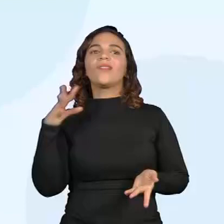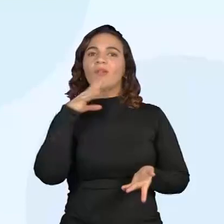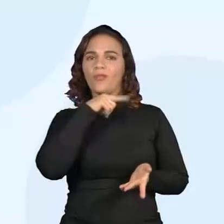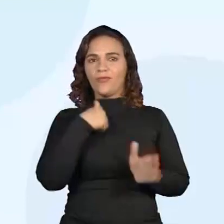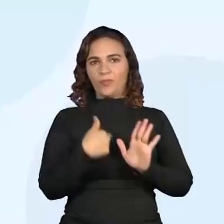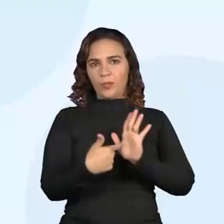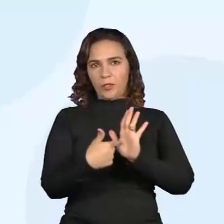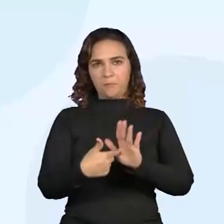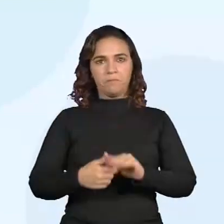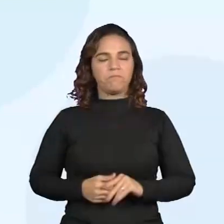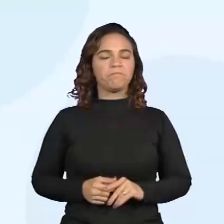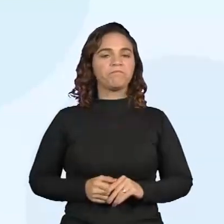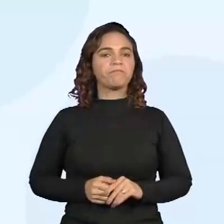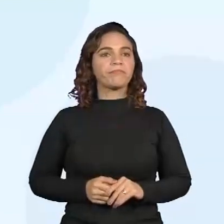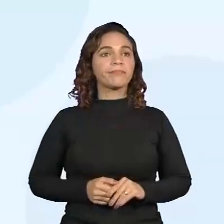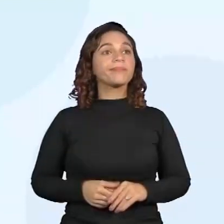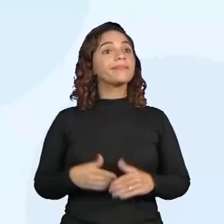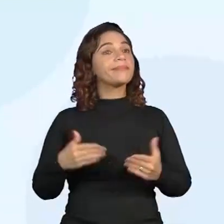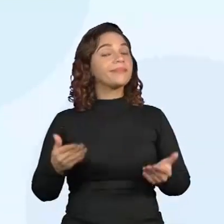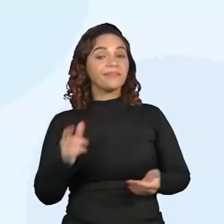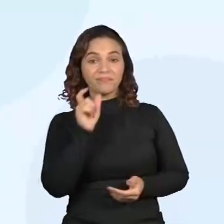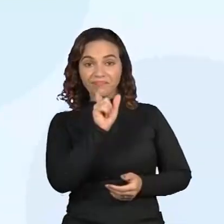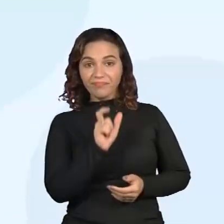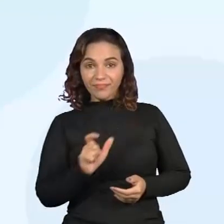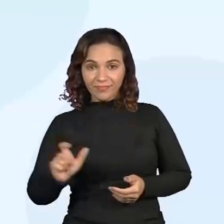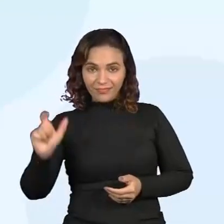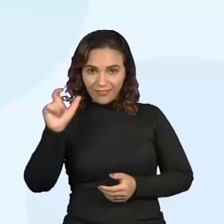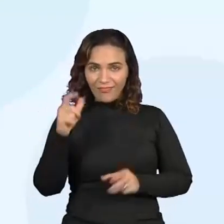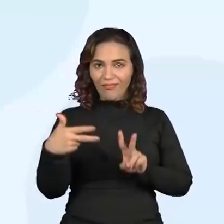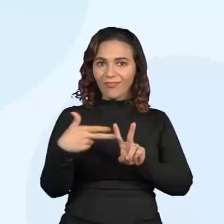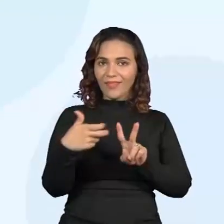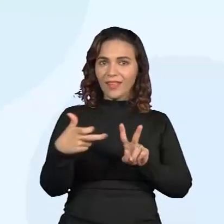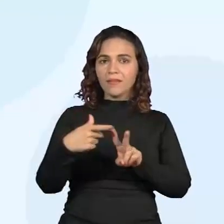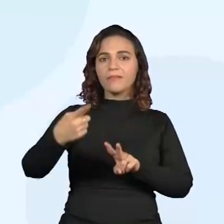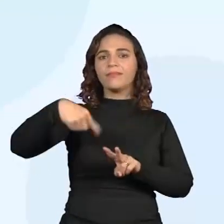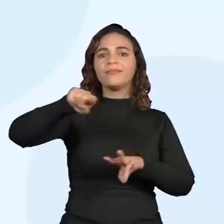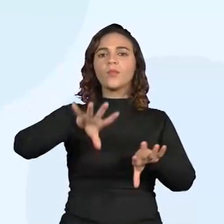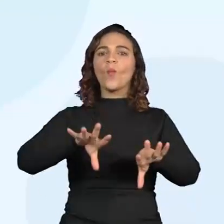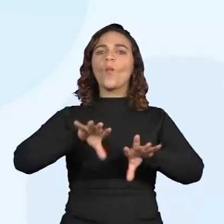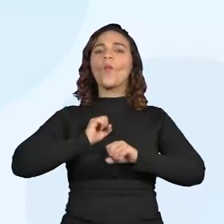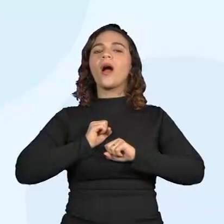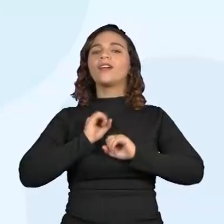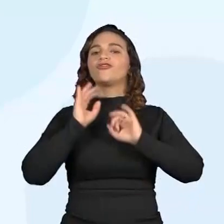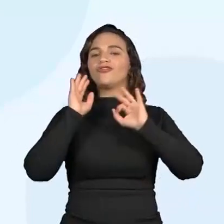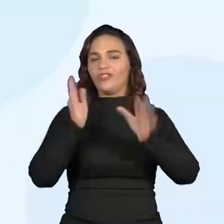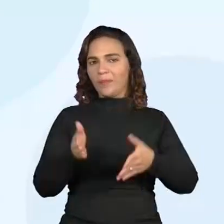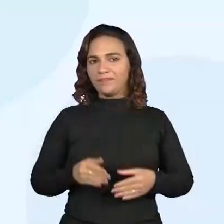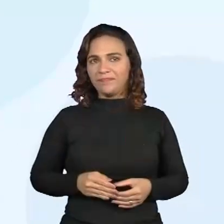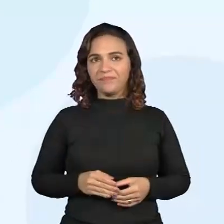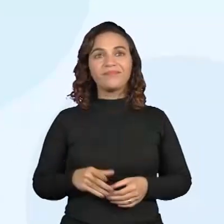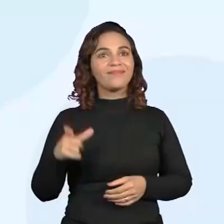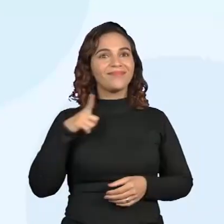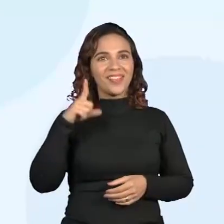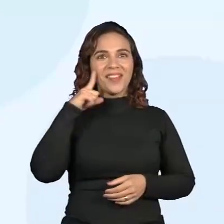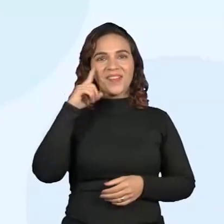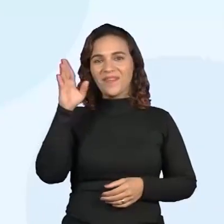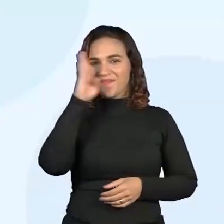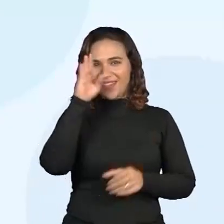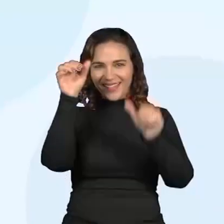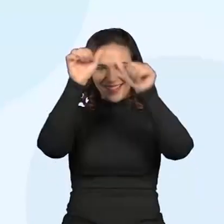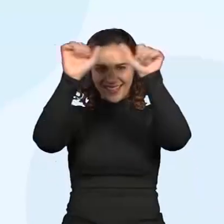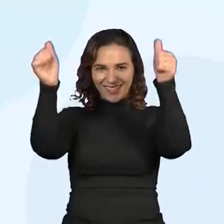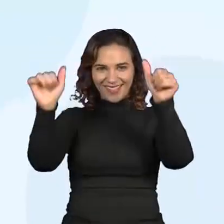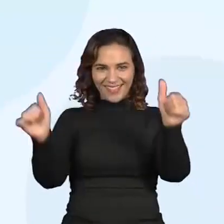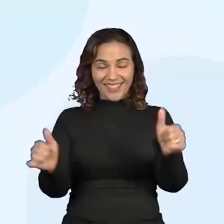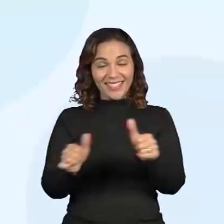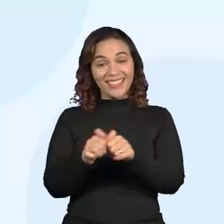aqui, ó. As palavras indígenas do nosso cotidiano. Nós temos um mapinha que é legal, fica já